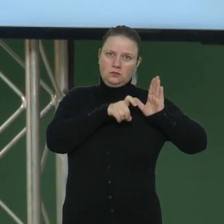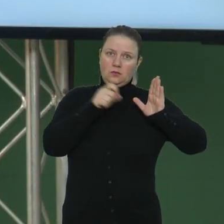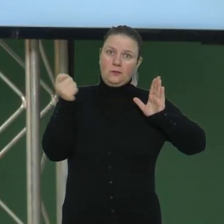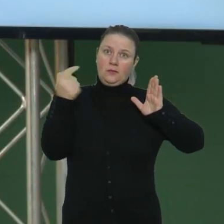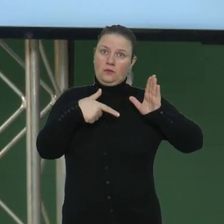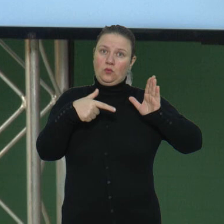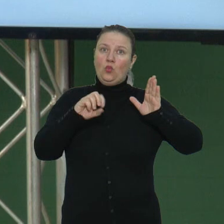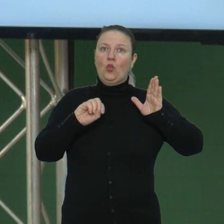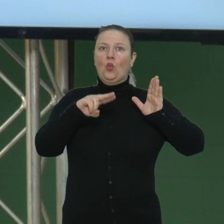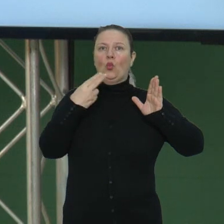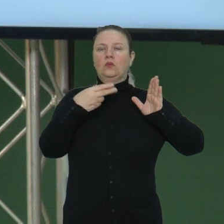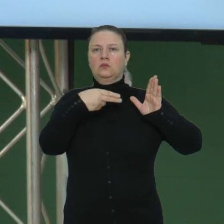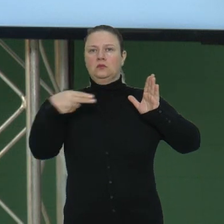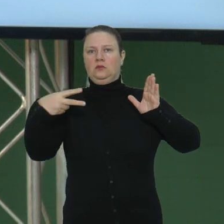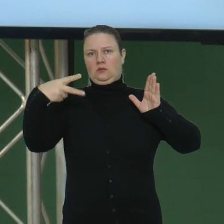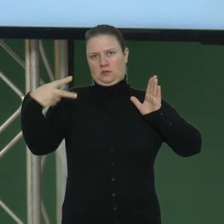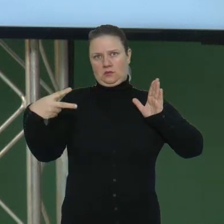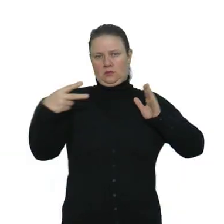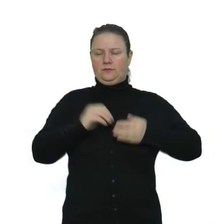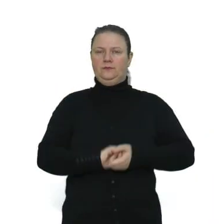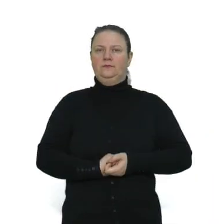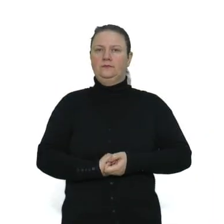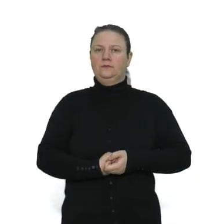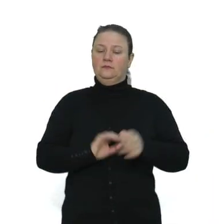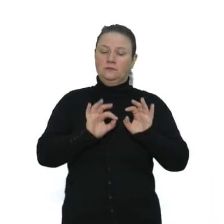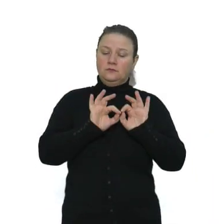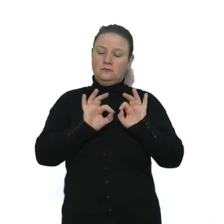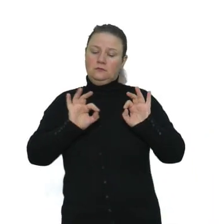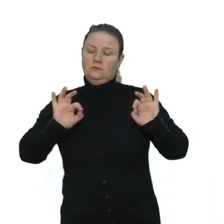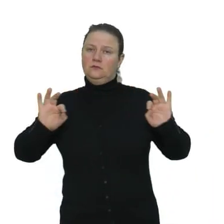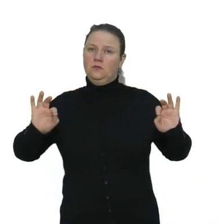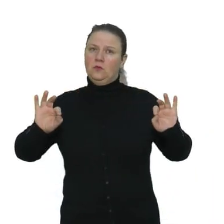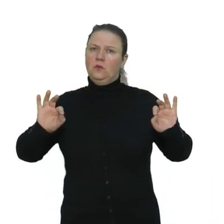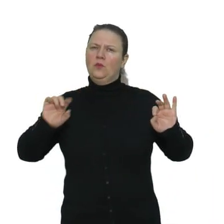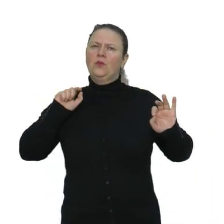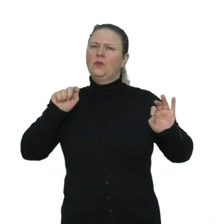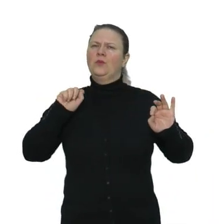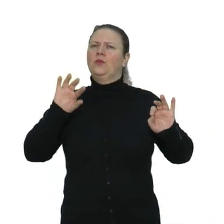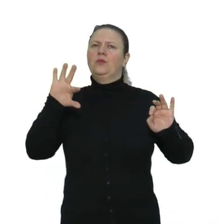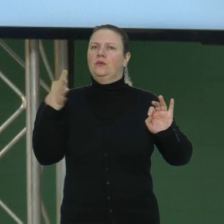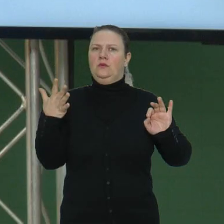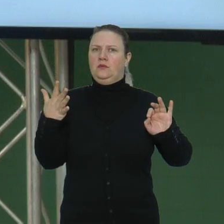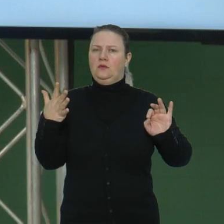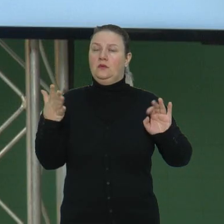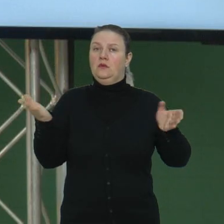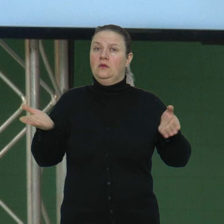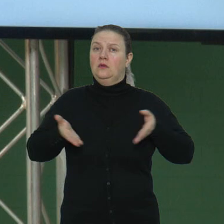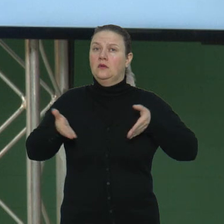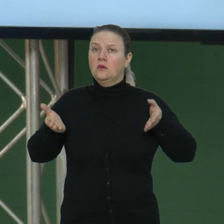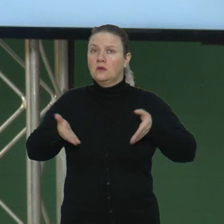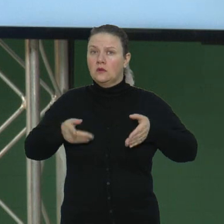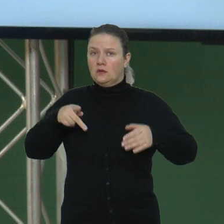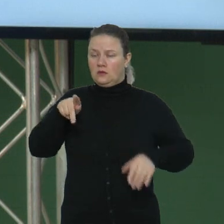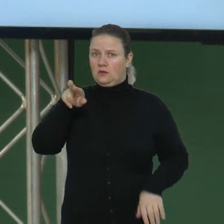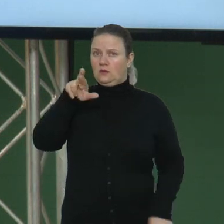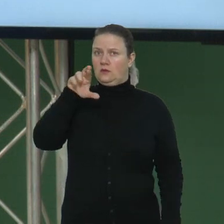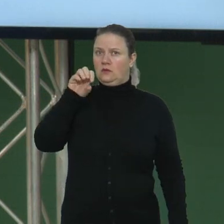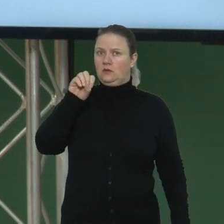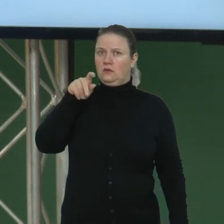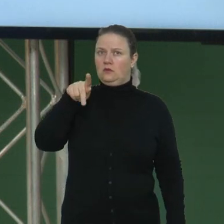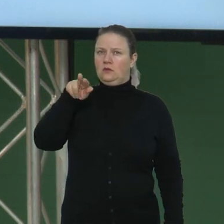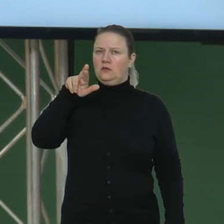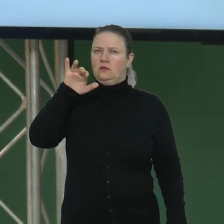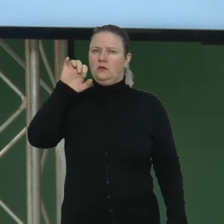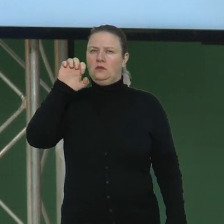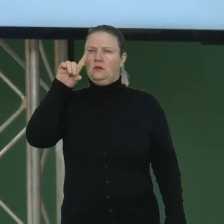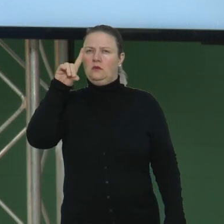2. E colocando aqui na nossa reta, observe o que acontece aqui. Essa propriedade, ela é o quê? Maior ou igual.